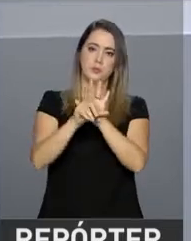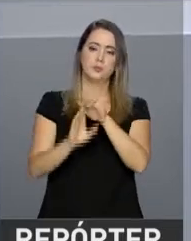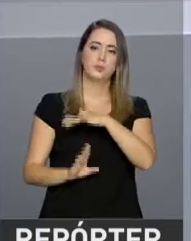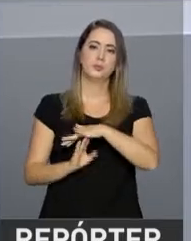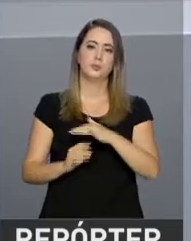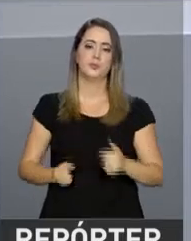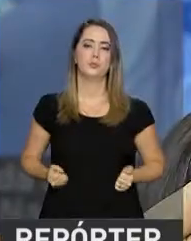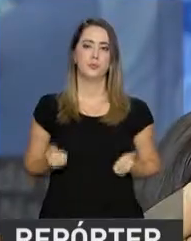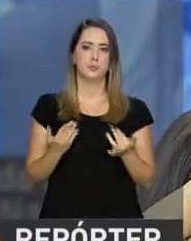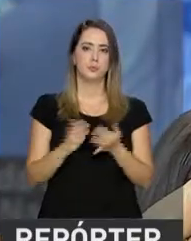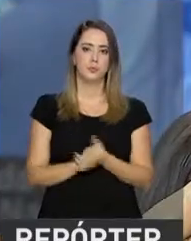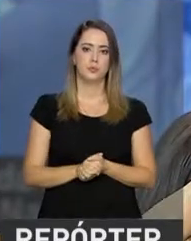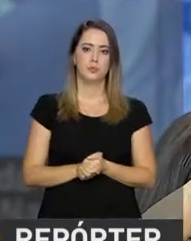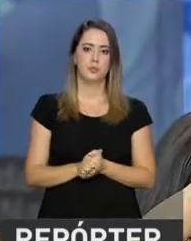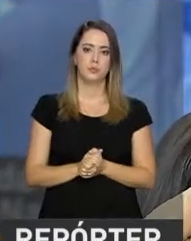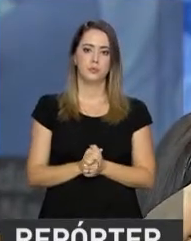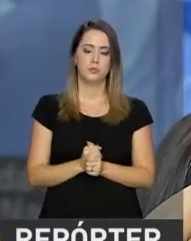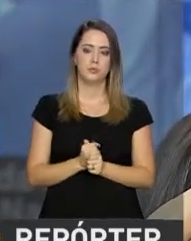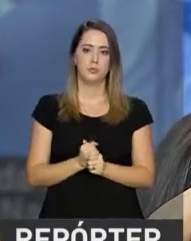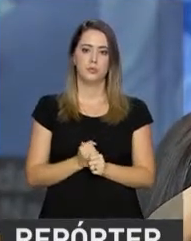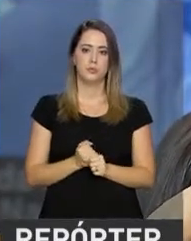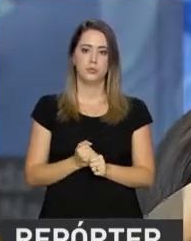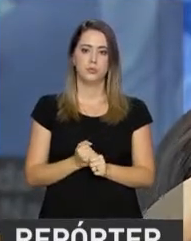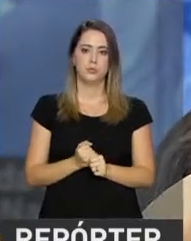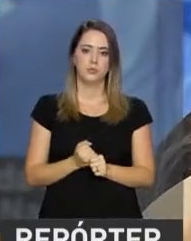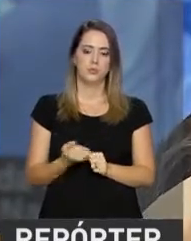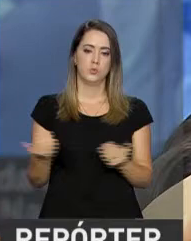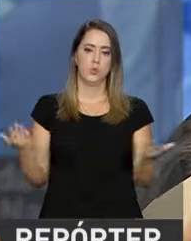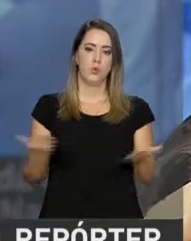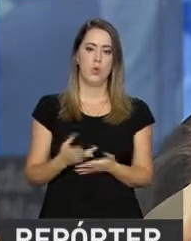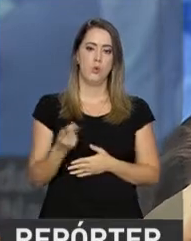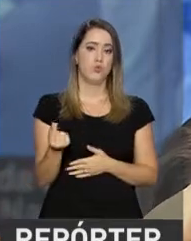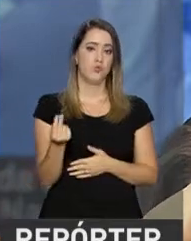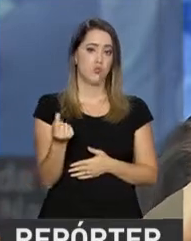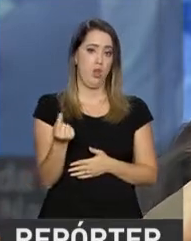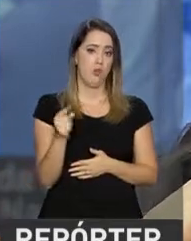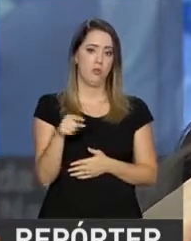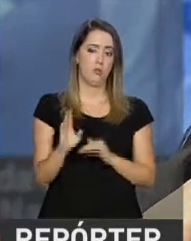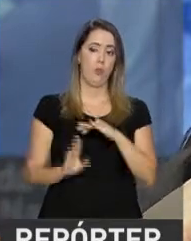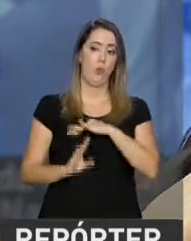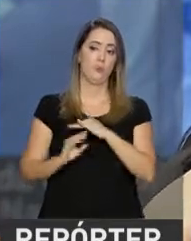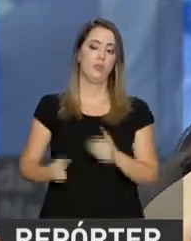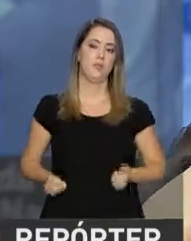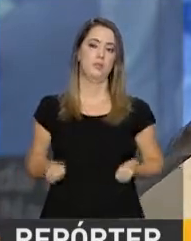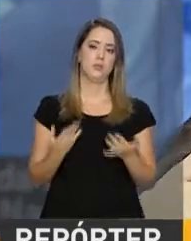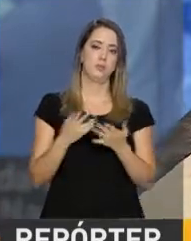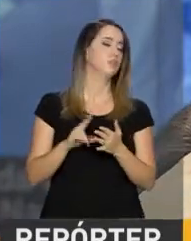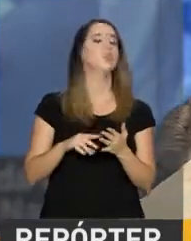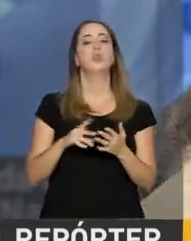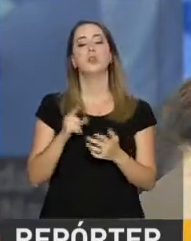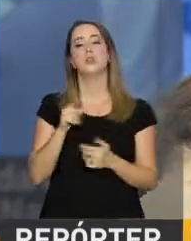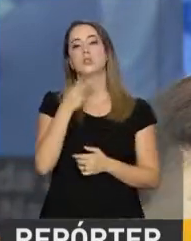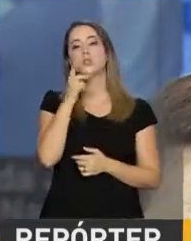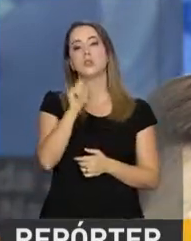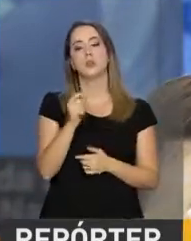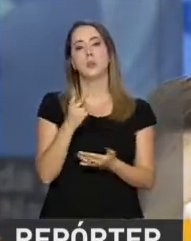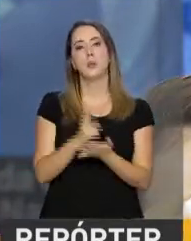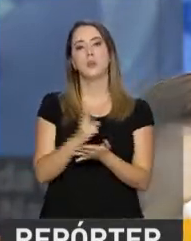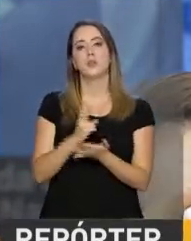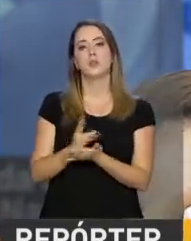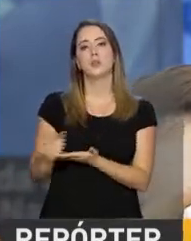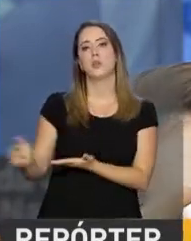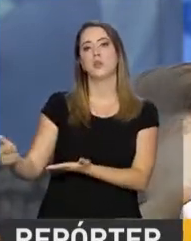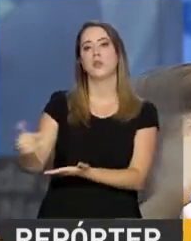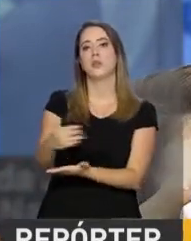gastos recursos hoje com o teto de gastos implica que mesmo que a receita suba você não pode simplesmente